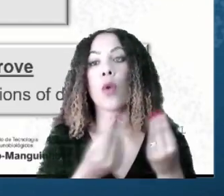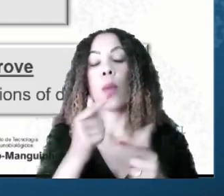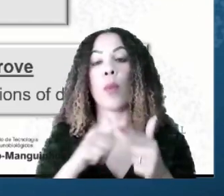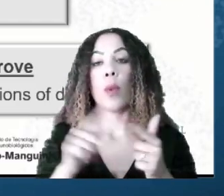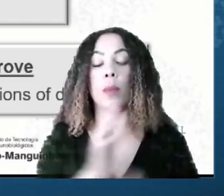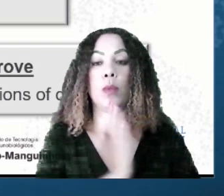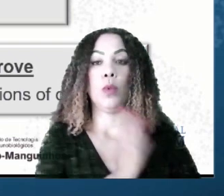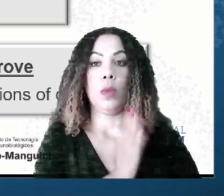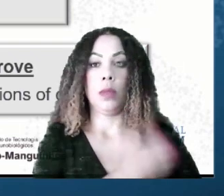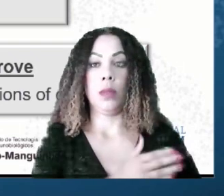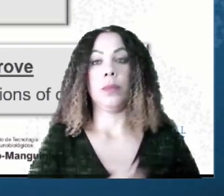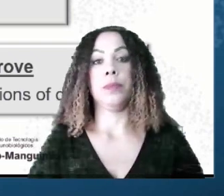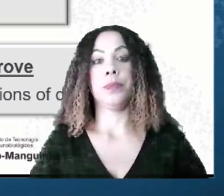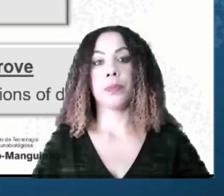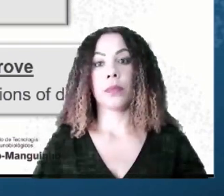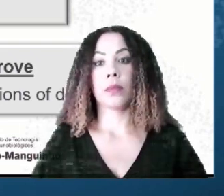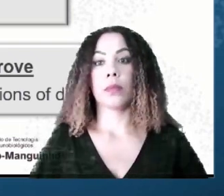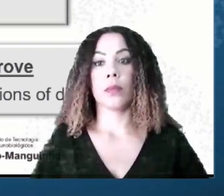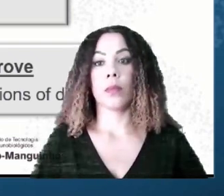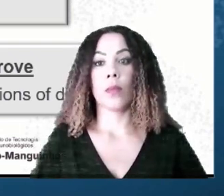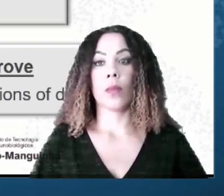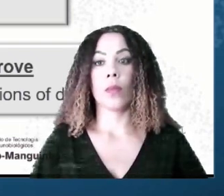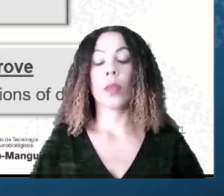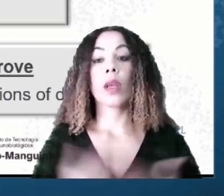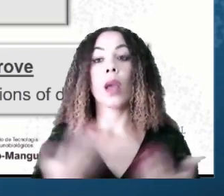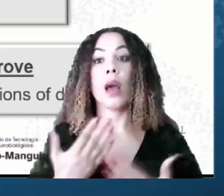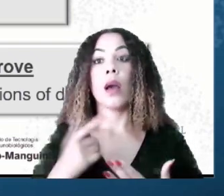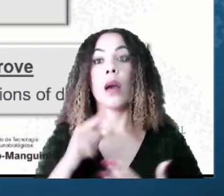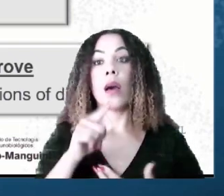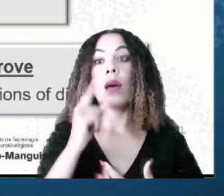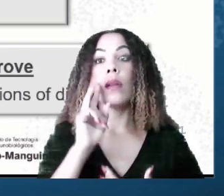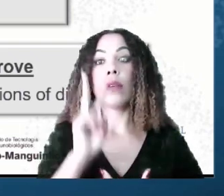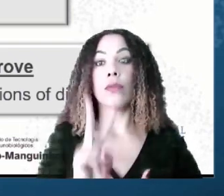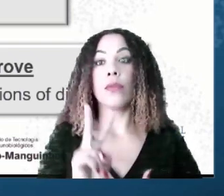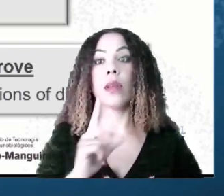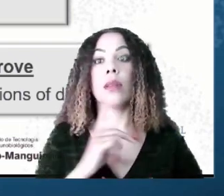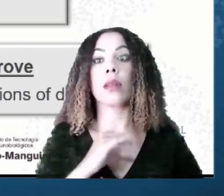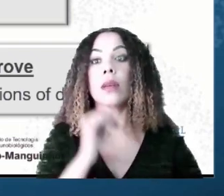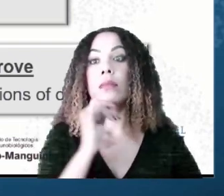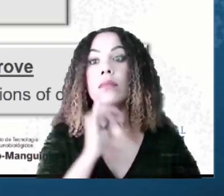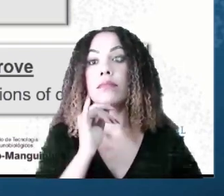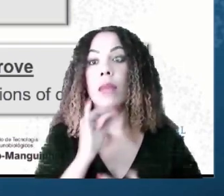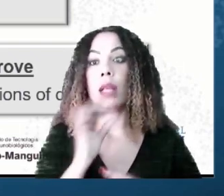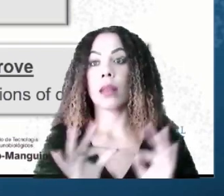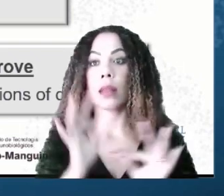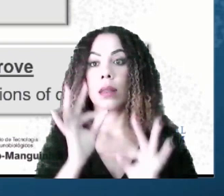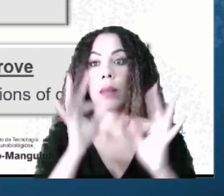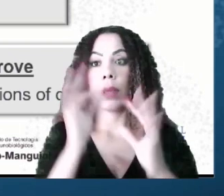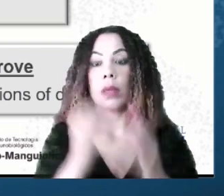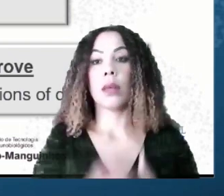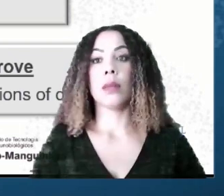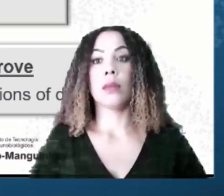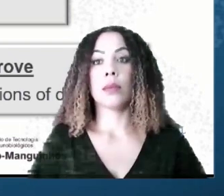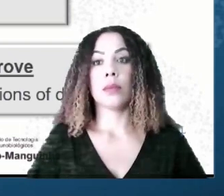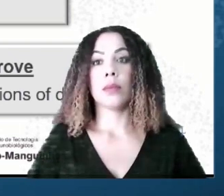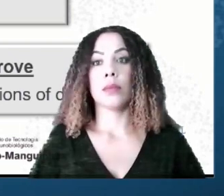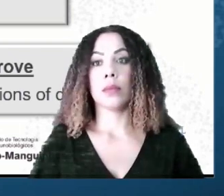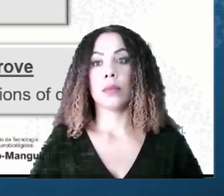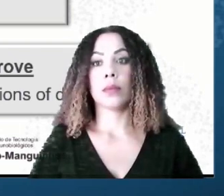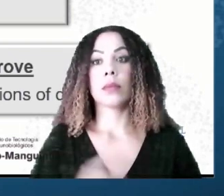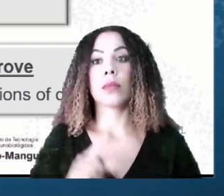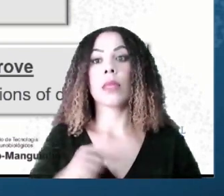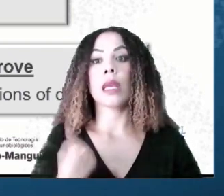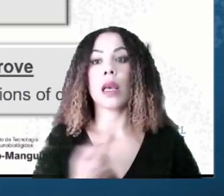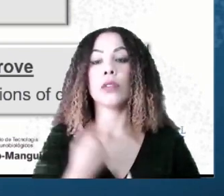cardíacas. Aqui a gente vê uma hipótese de tratamento e a gente